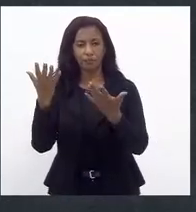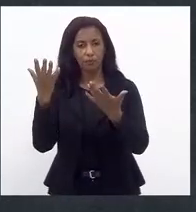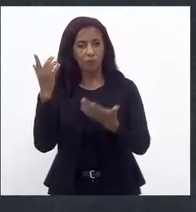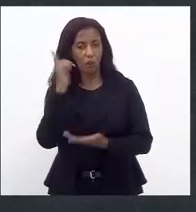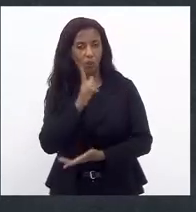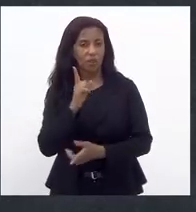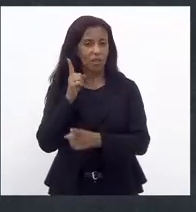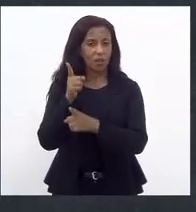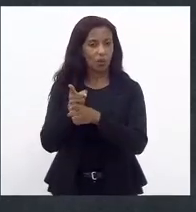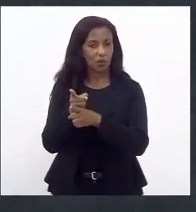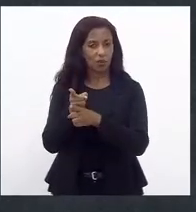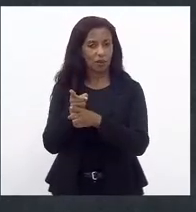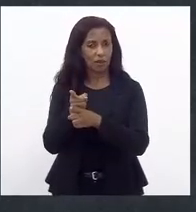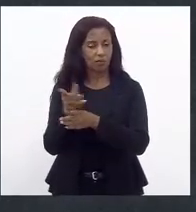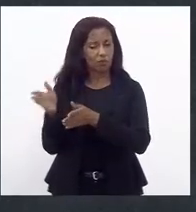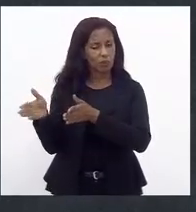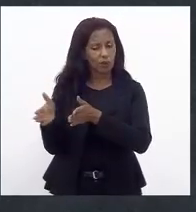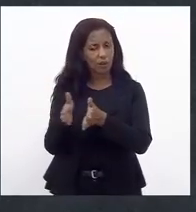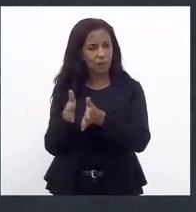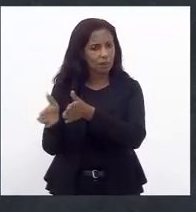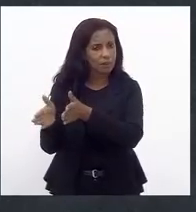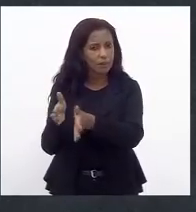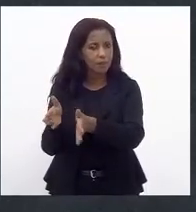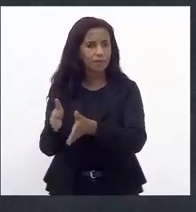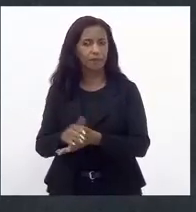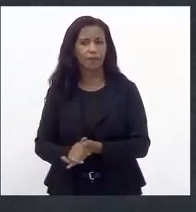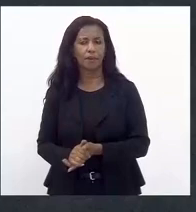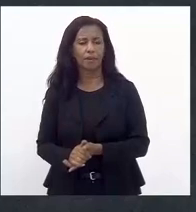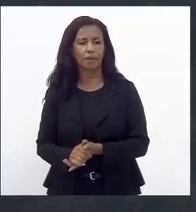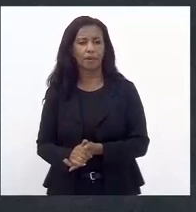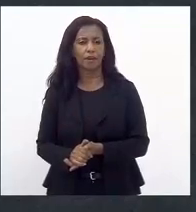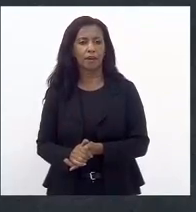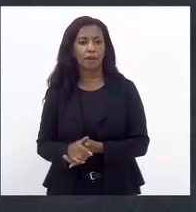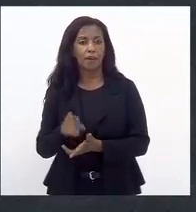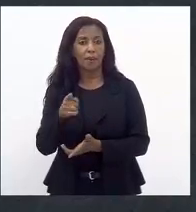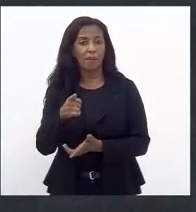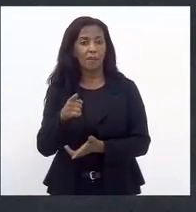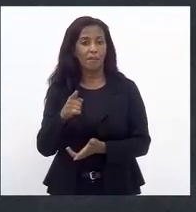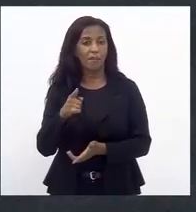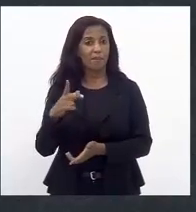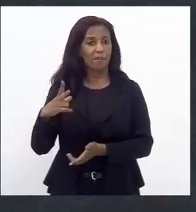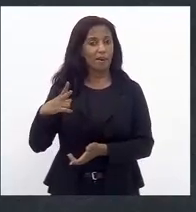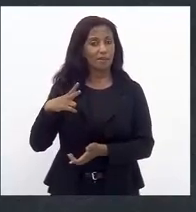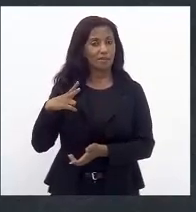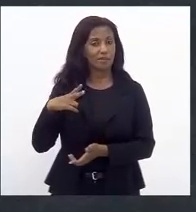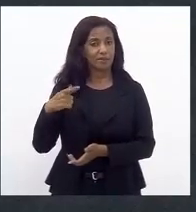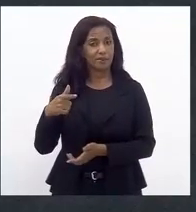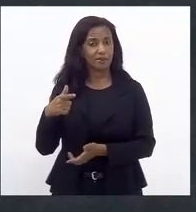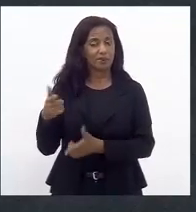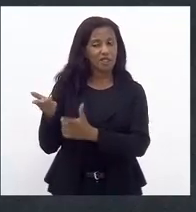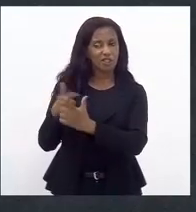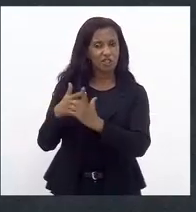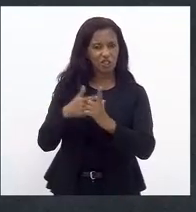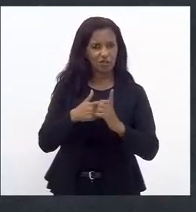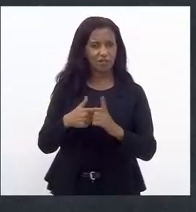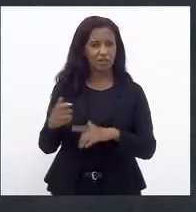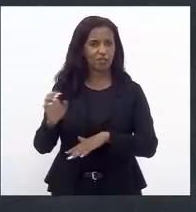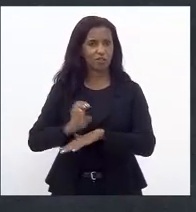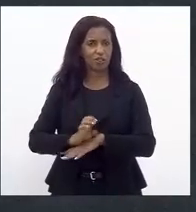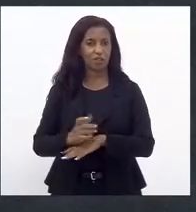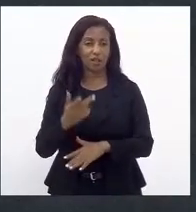encontrar uma solução uma saída para os entes privados desse país que estão endividados